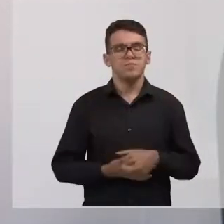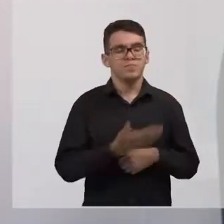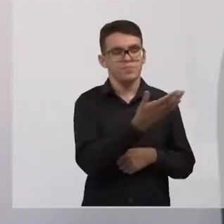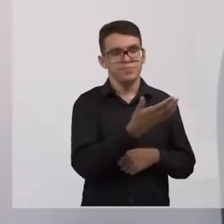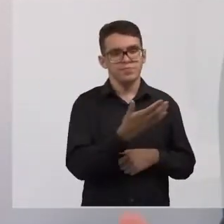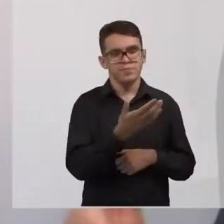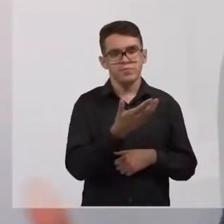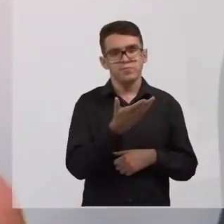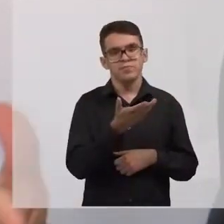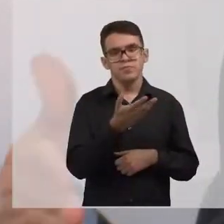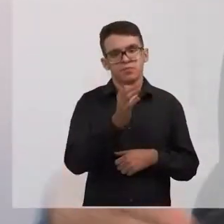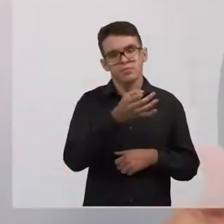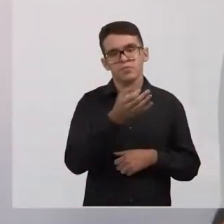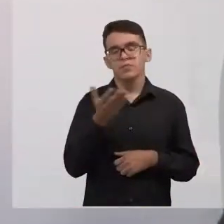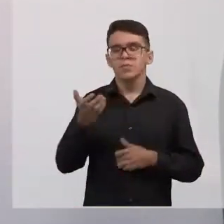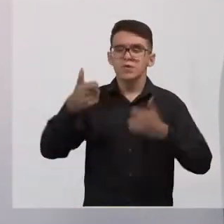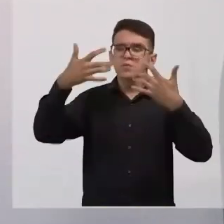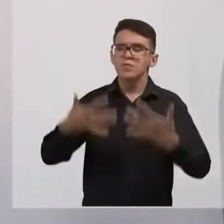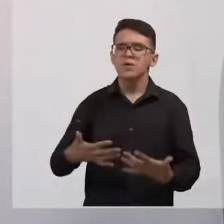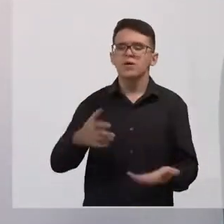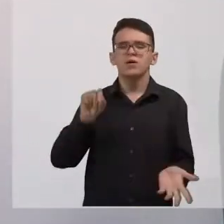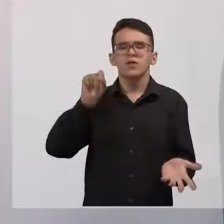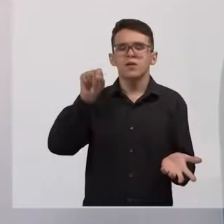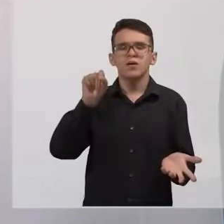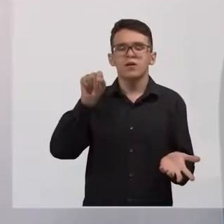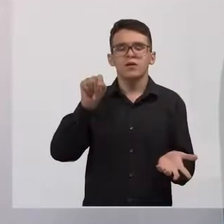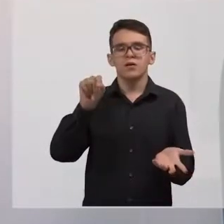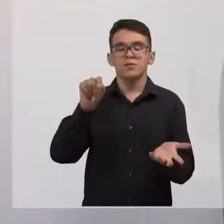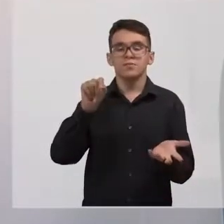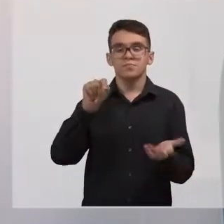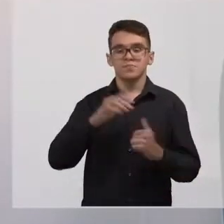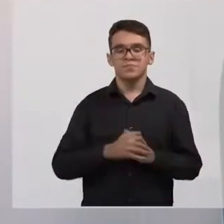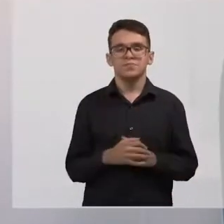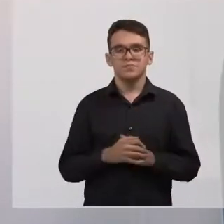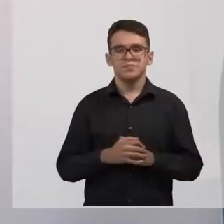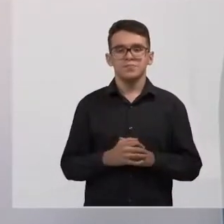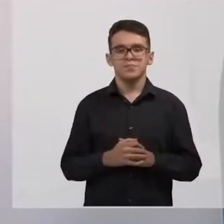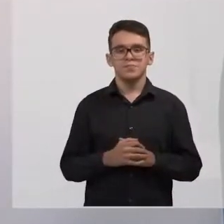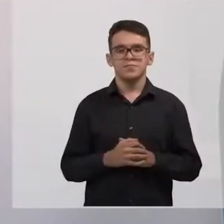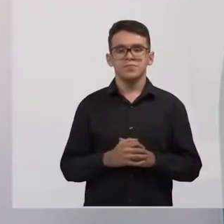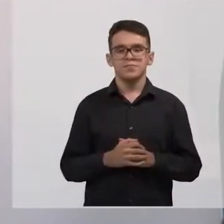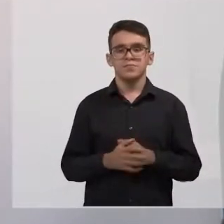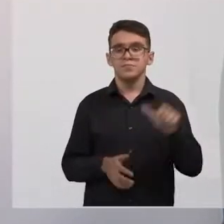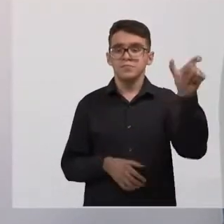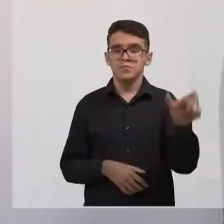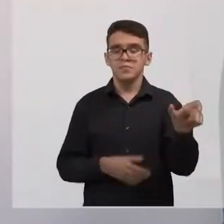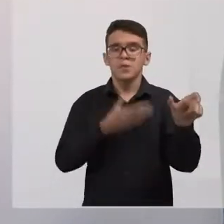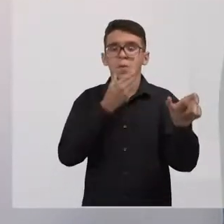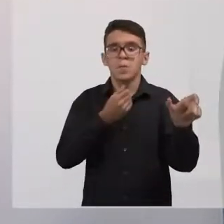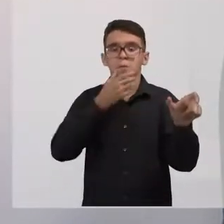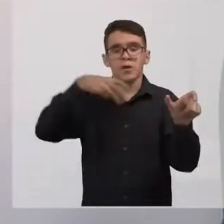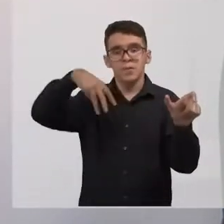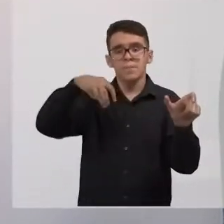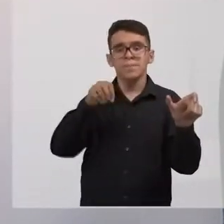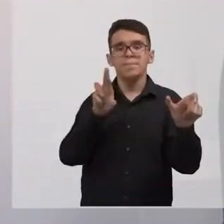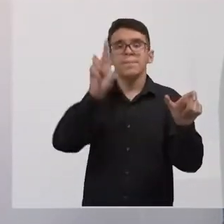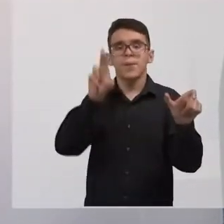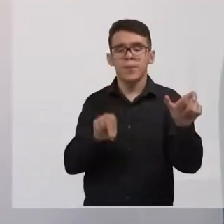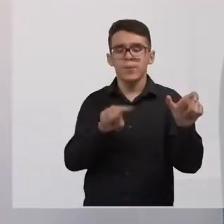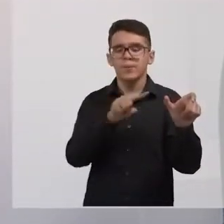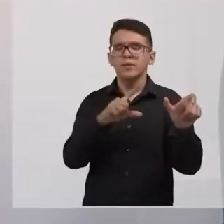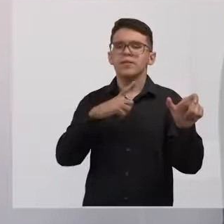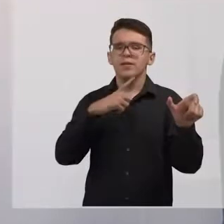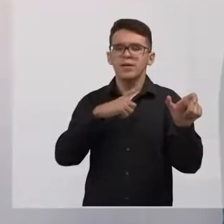queremos chegar aqui, um denominador comum? A grande verdade é que Moro tem uma noção simples e